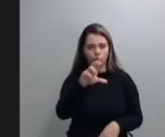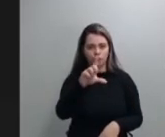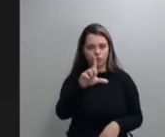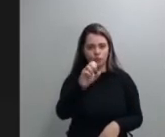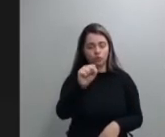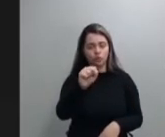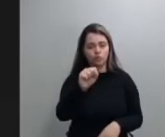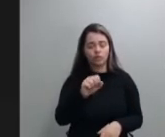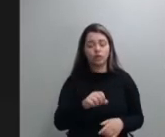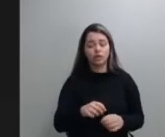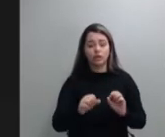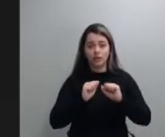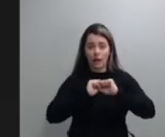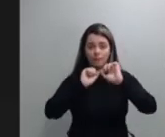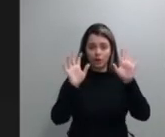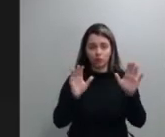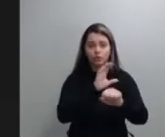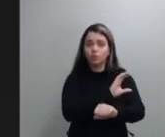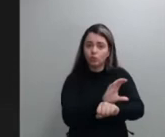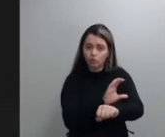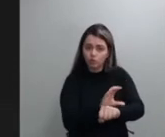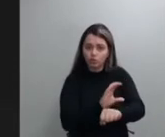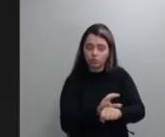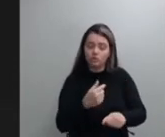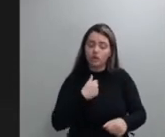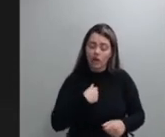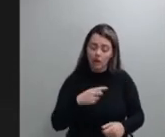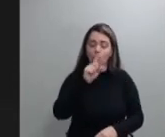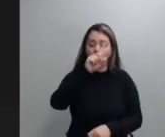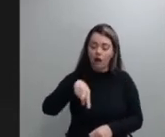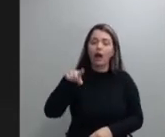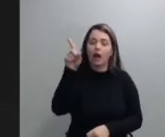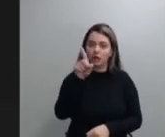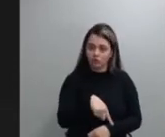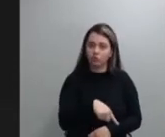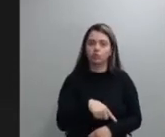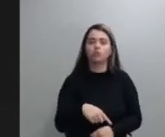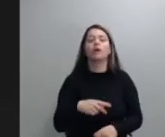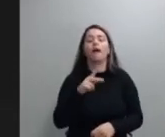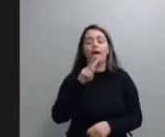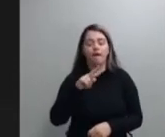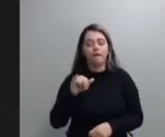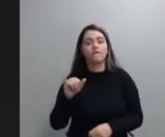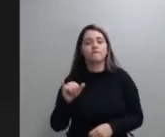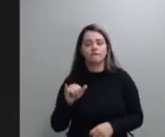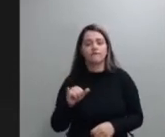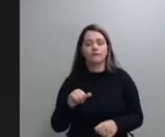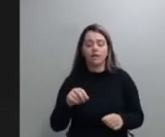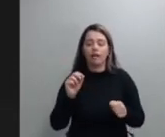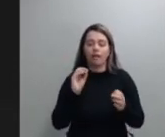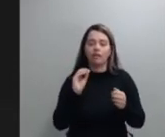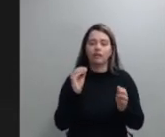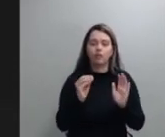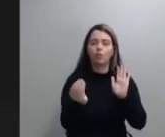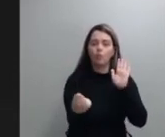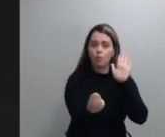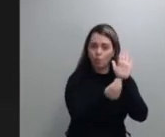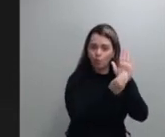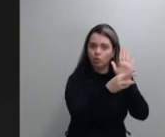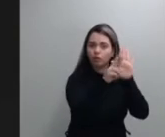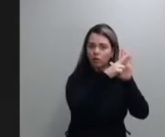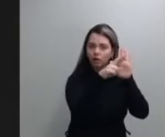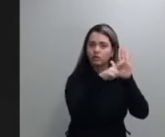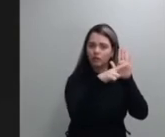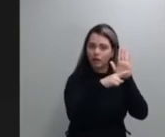abertura do concurso então eu estou aqui anulando e dizendo vale o critério que estava fixado no próprio edital